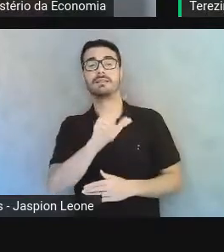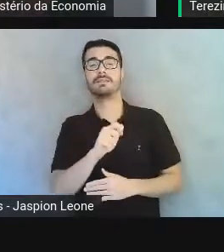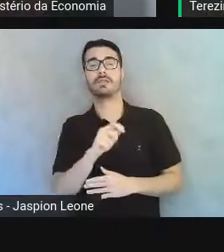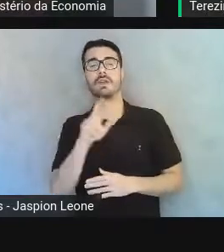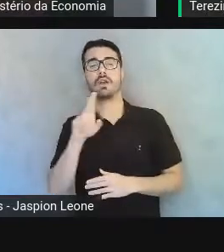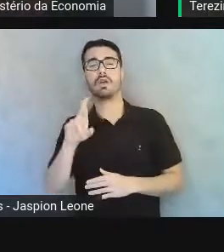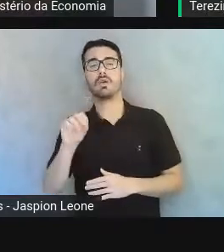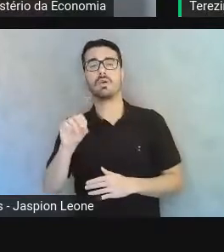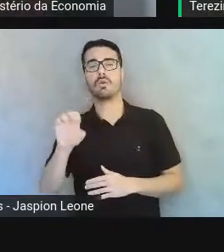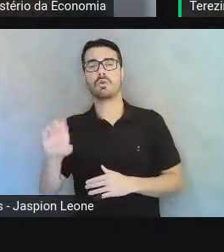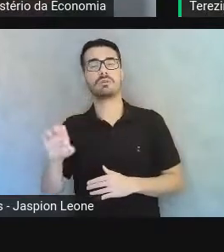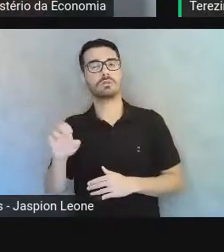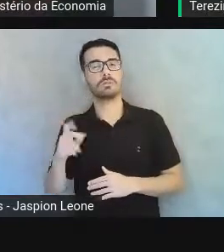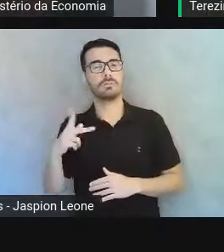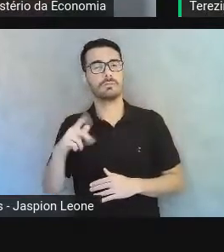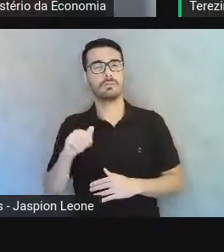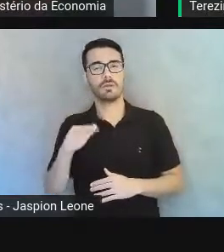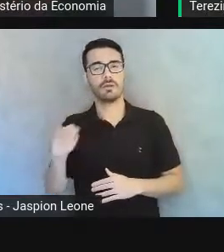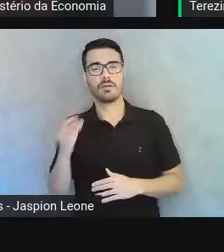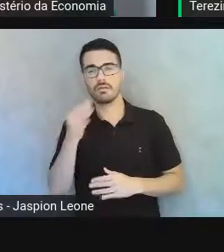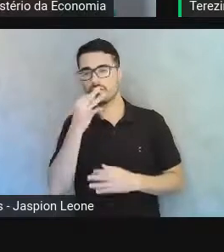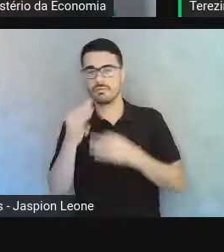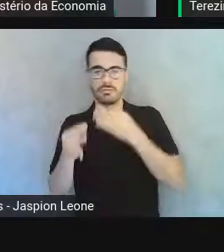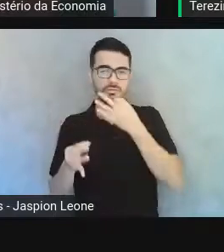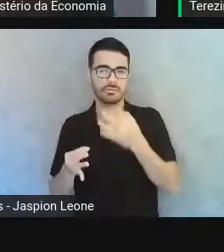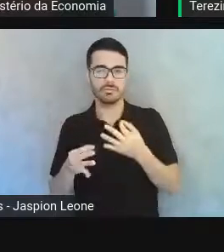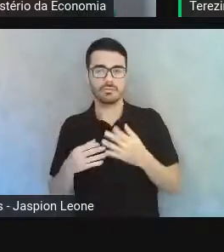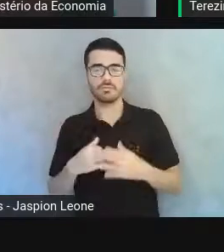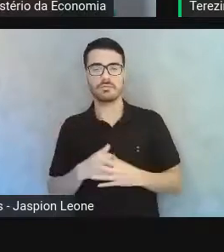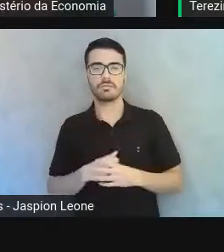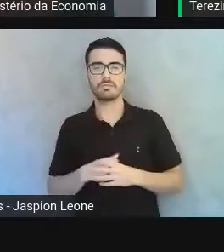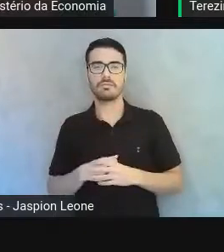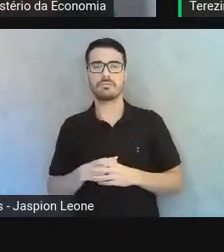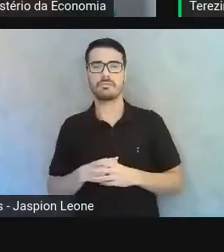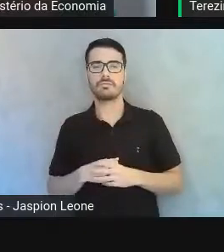Rose e Paulo, têm algum comentário a respeito?